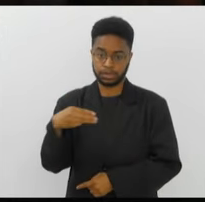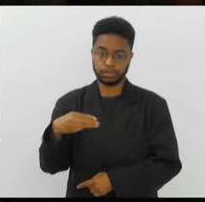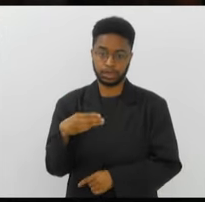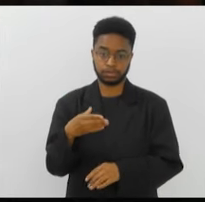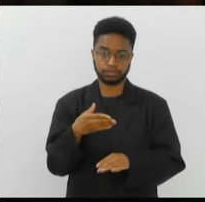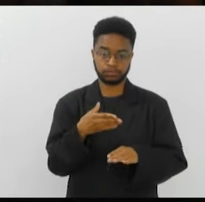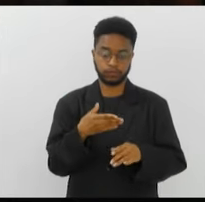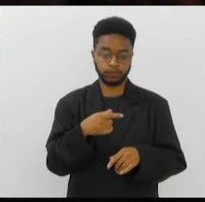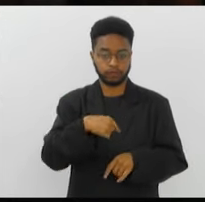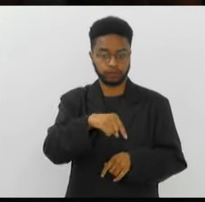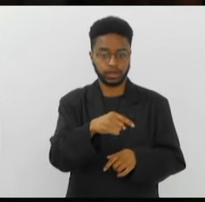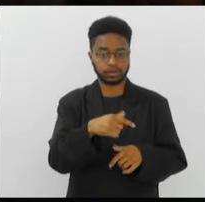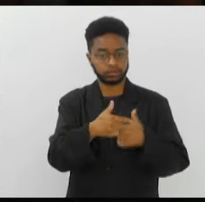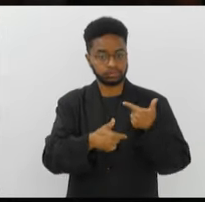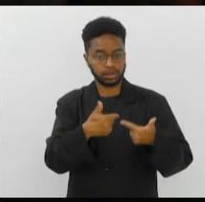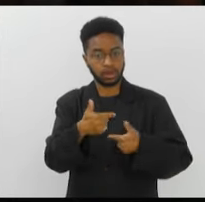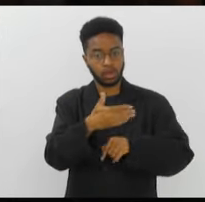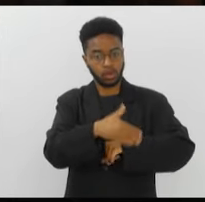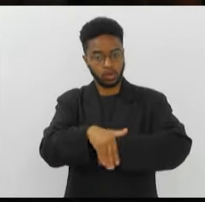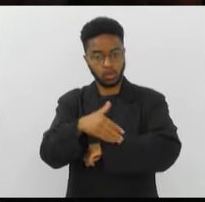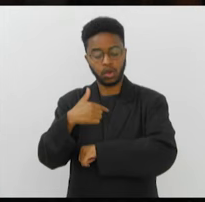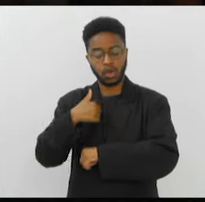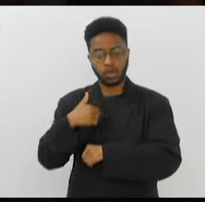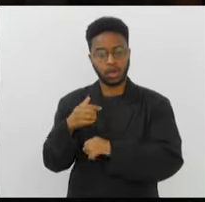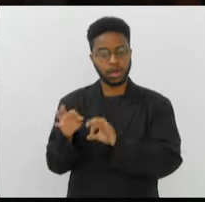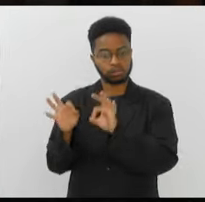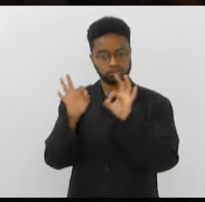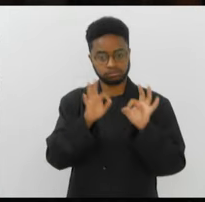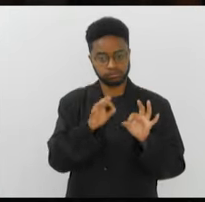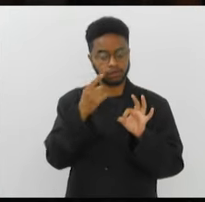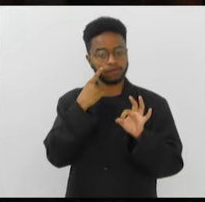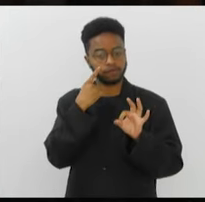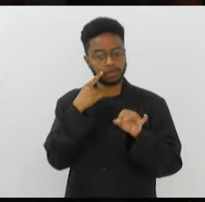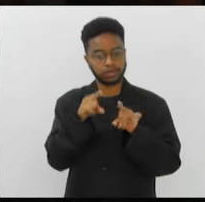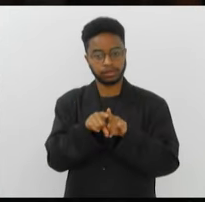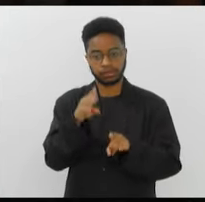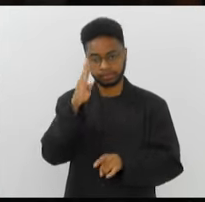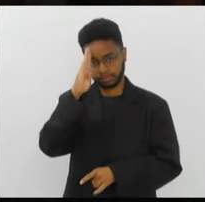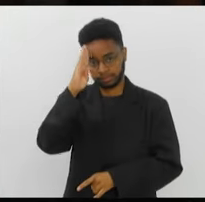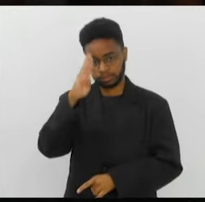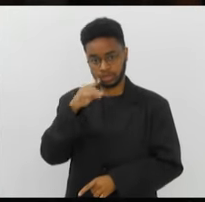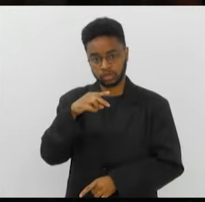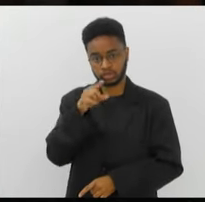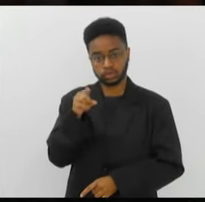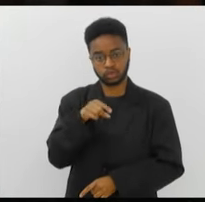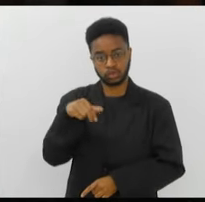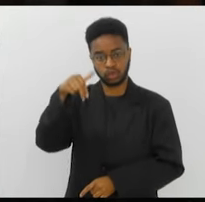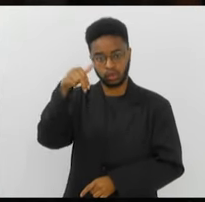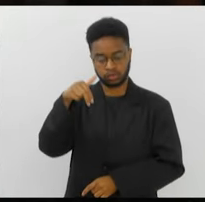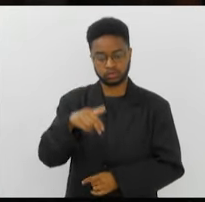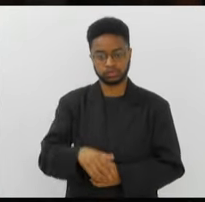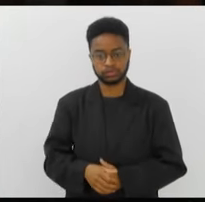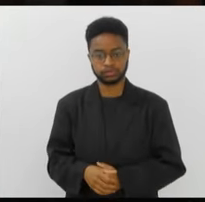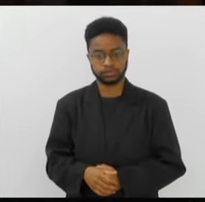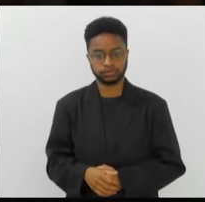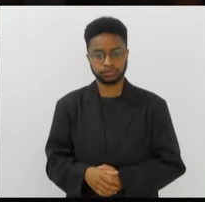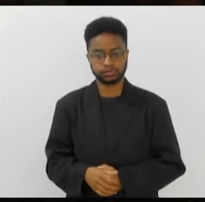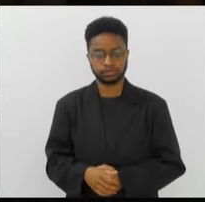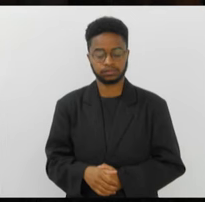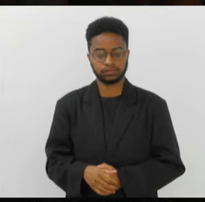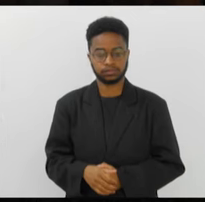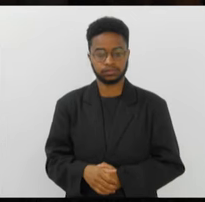ruas. Eu tenho acompanhado, principalmente na nossa região da Zona Norte. A